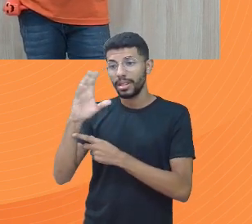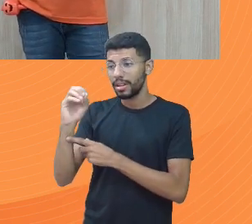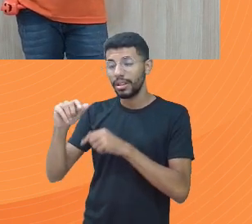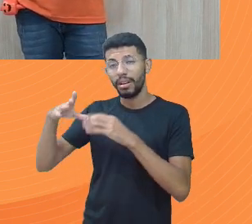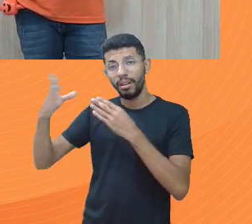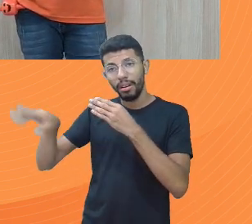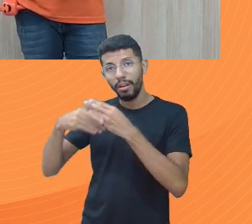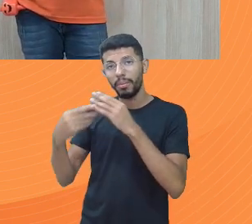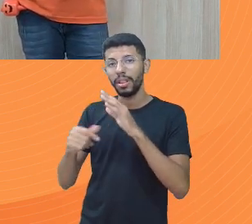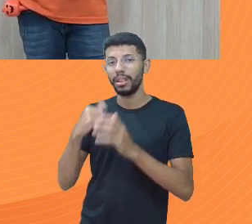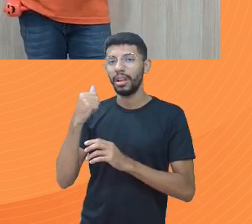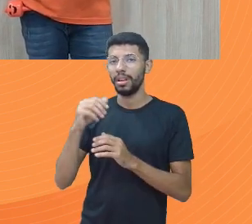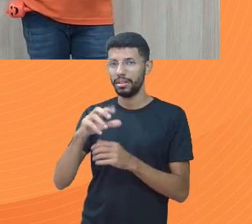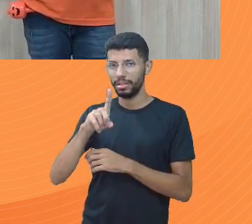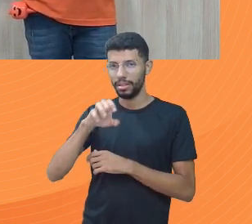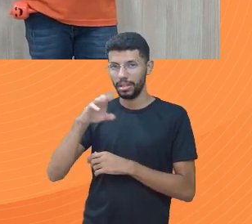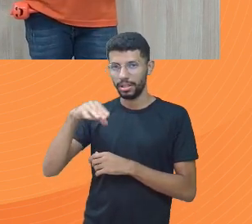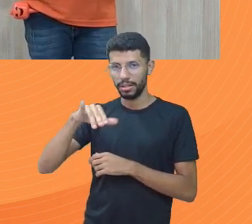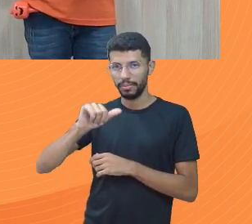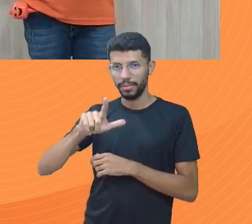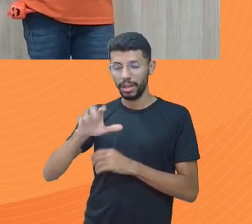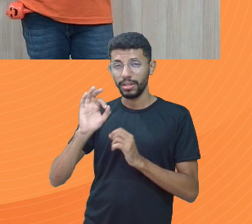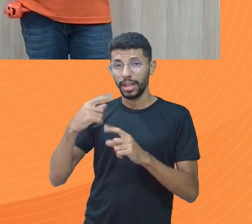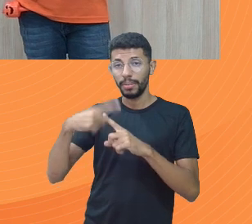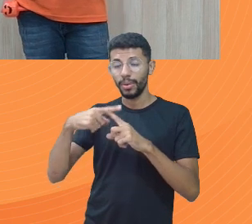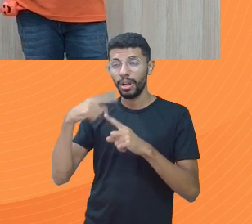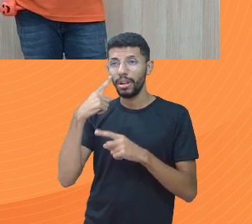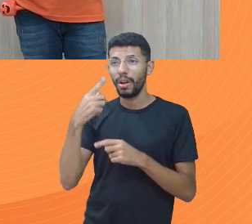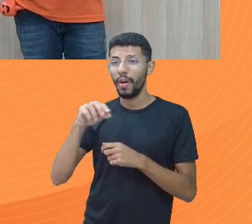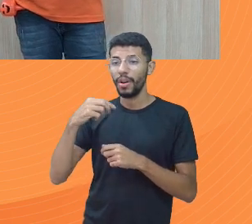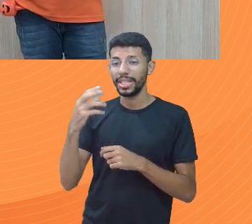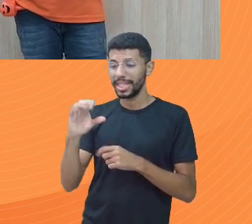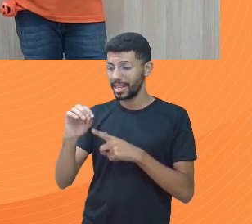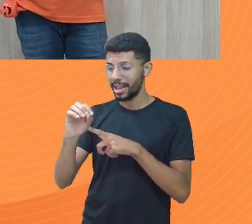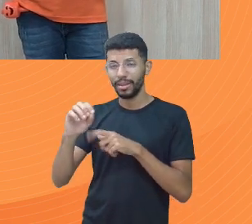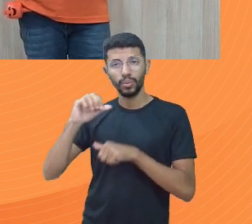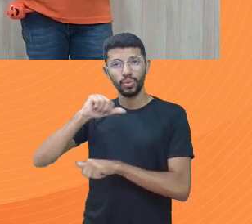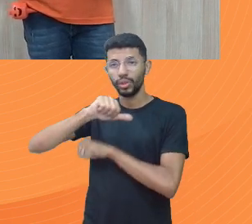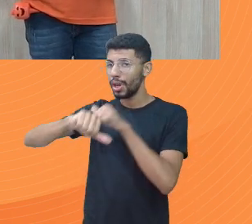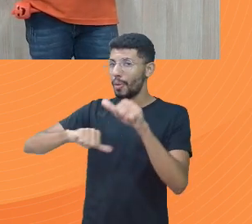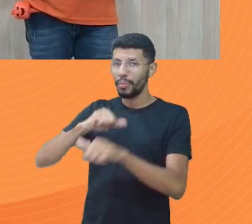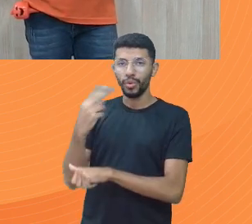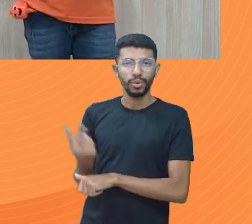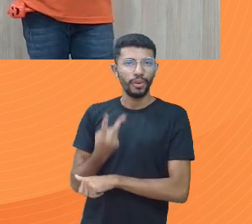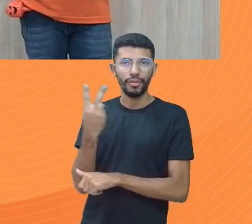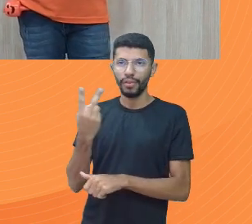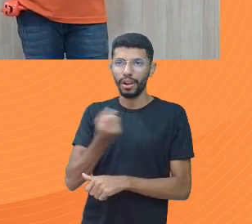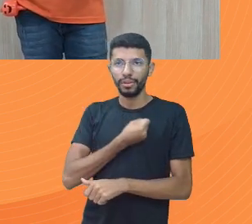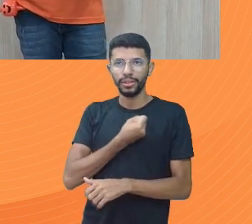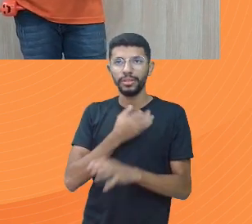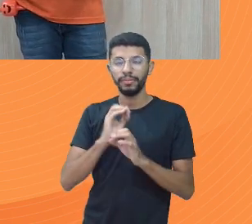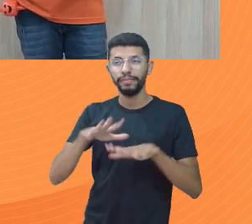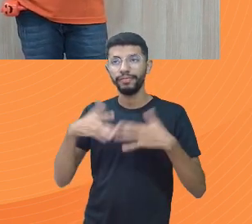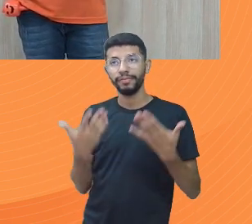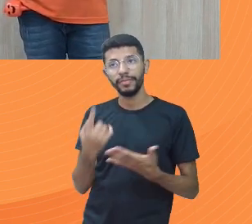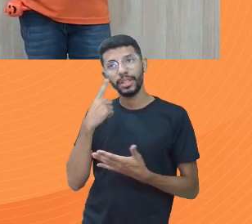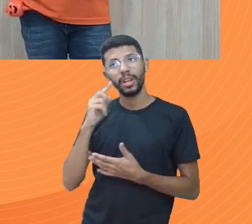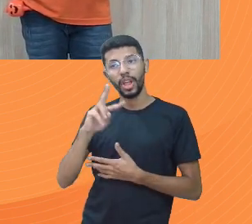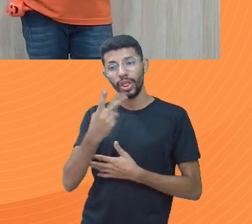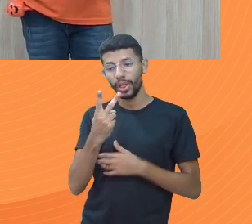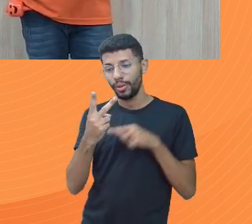decimais, porque o 0 ele não altera o valor do número. Então, o 2 vale a mesma coisa